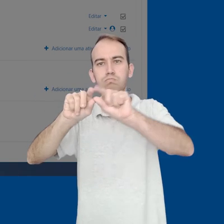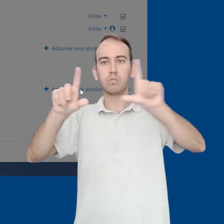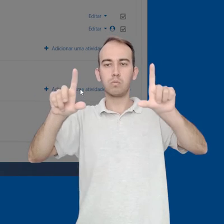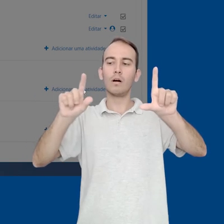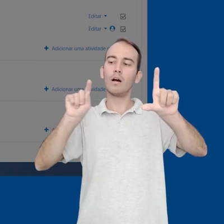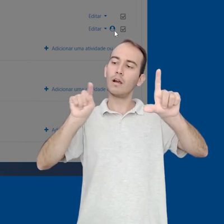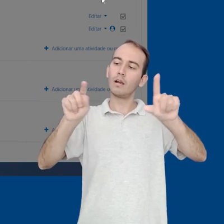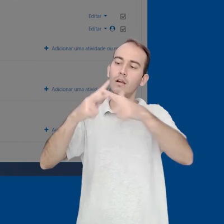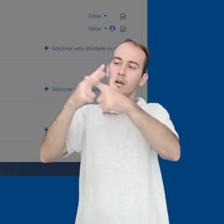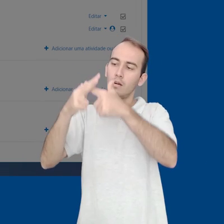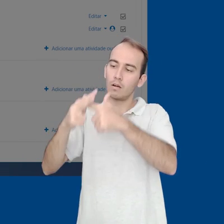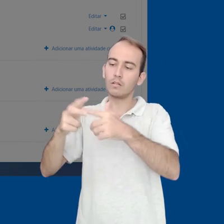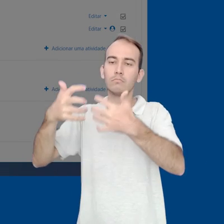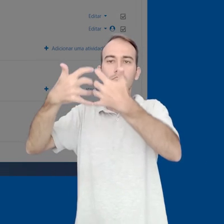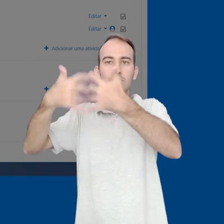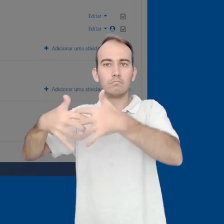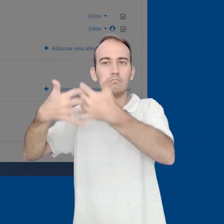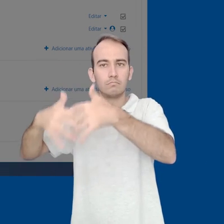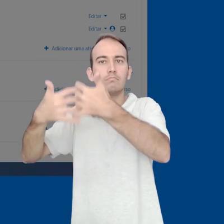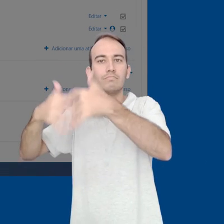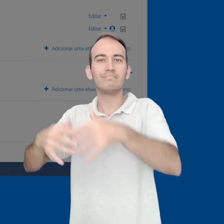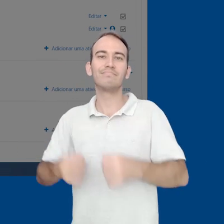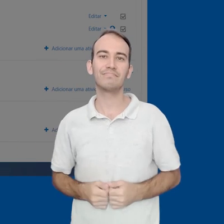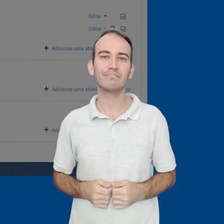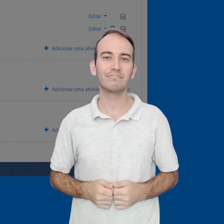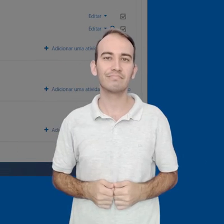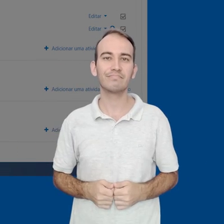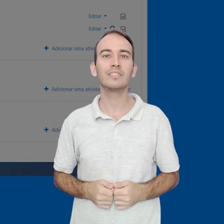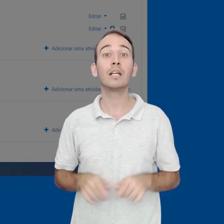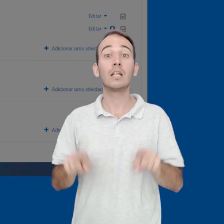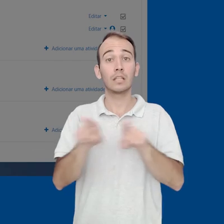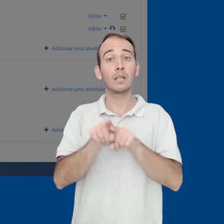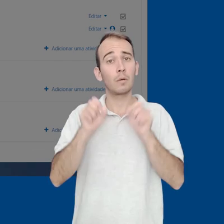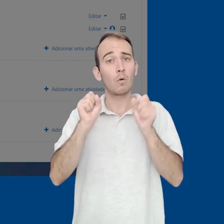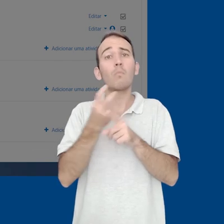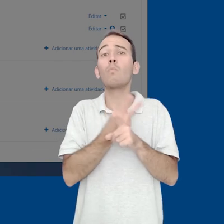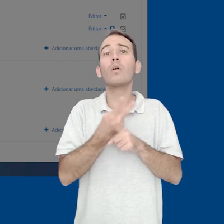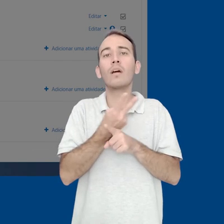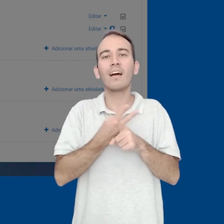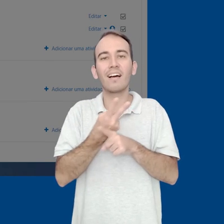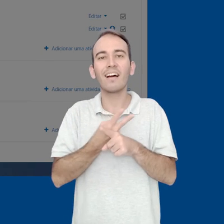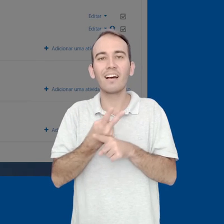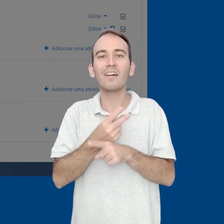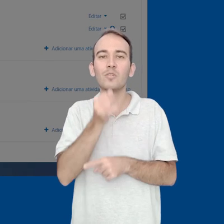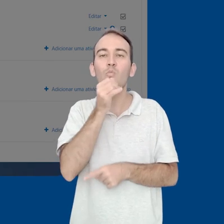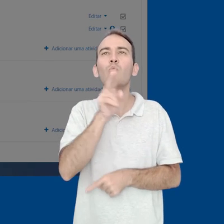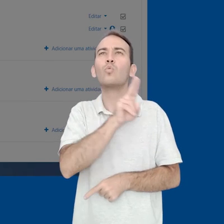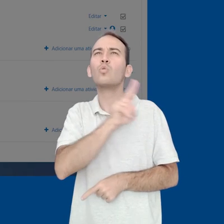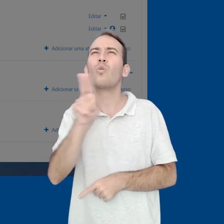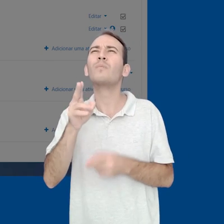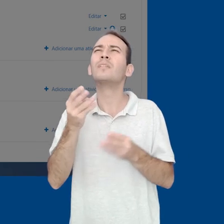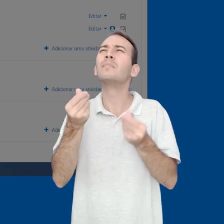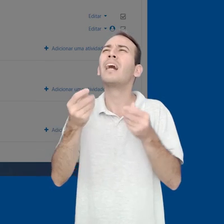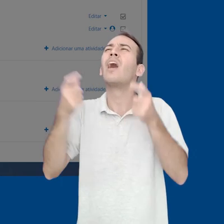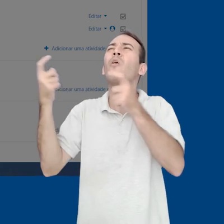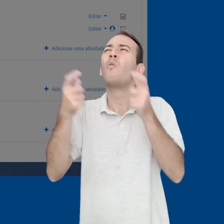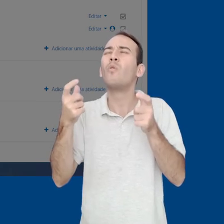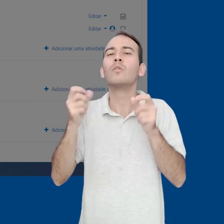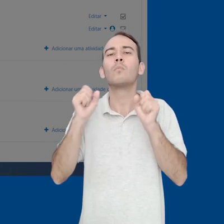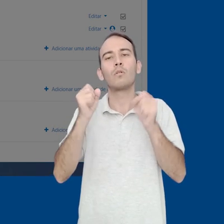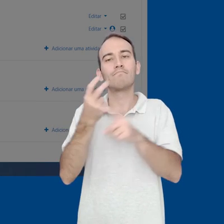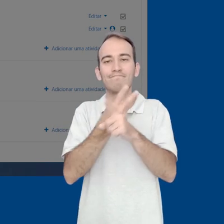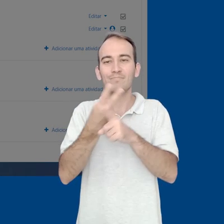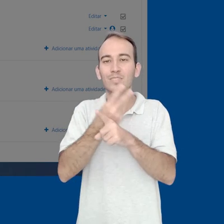nessa instalação Moodle. Eu poderia fazer uma busca, se eu sei o nome do recurso. Eu poderia